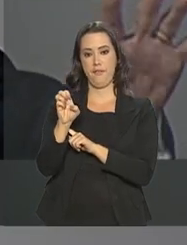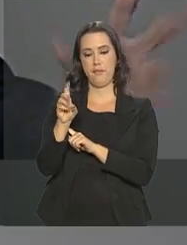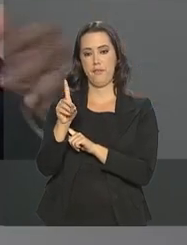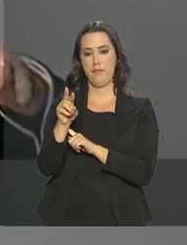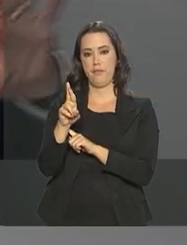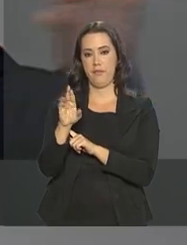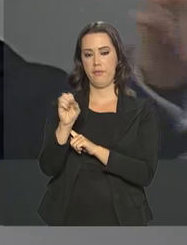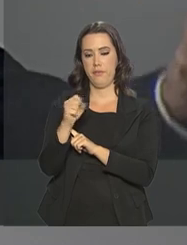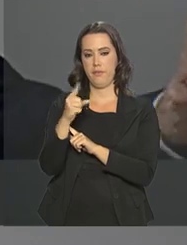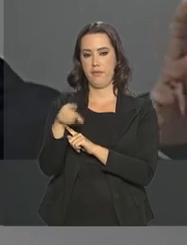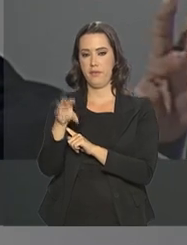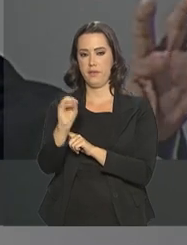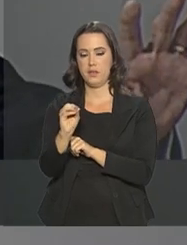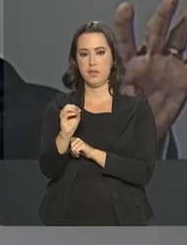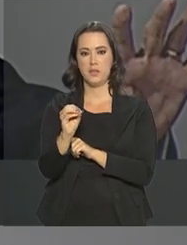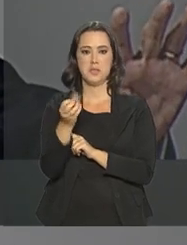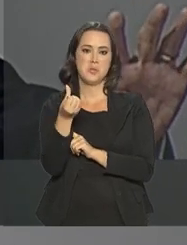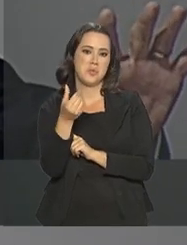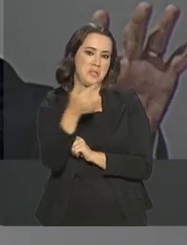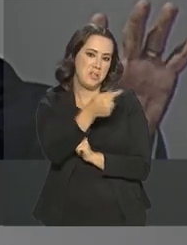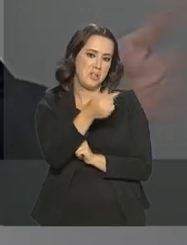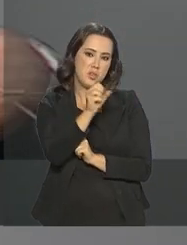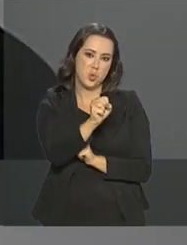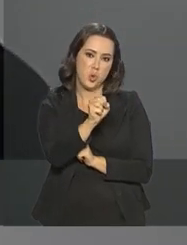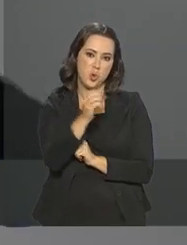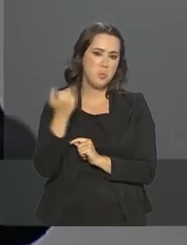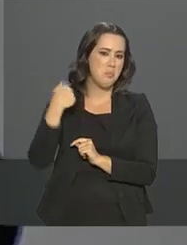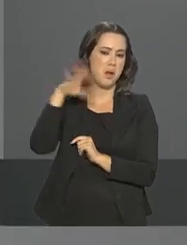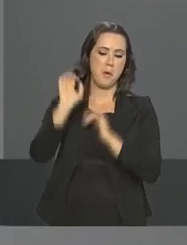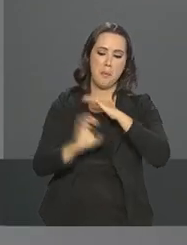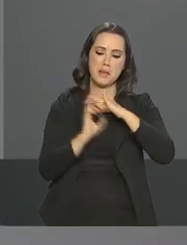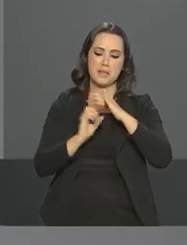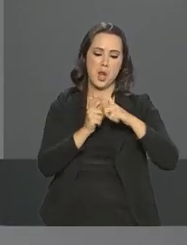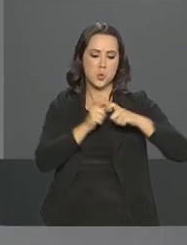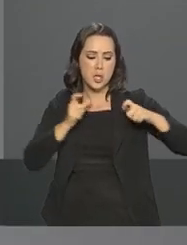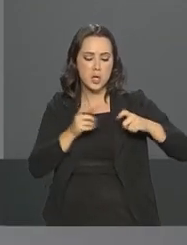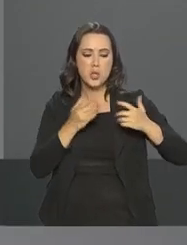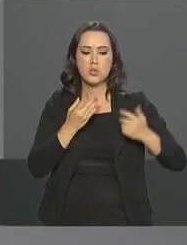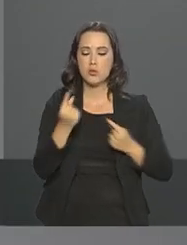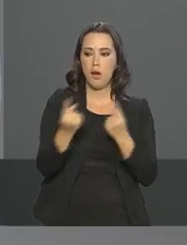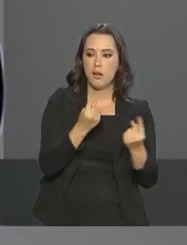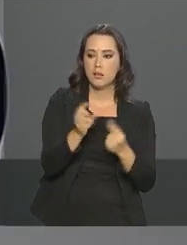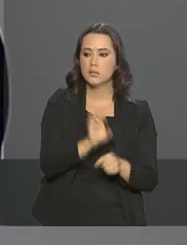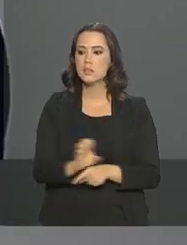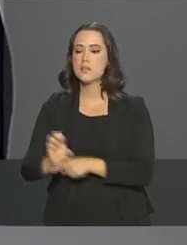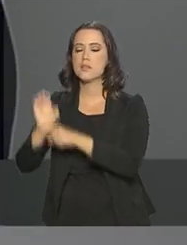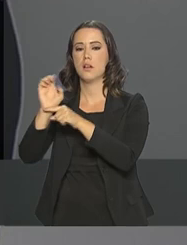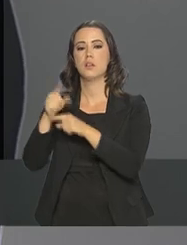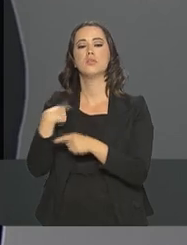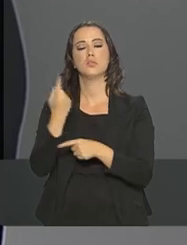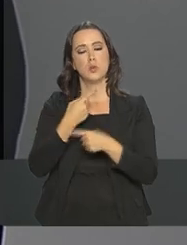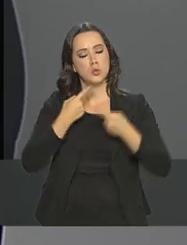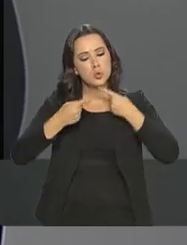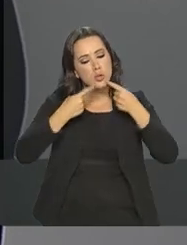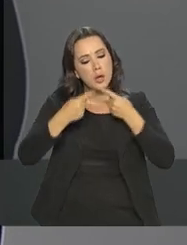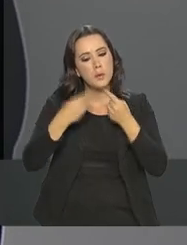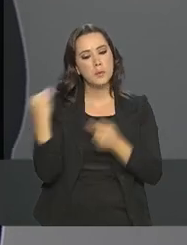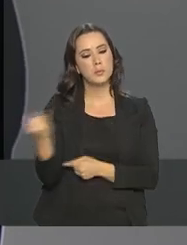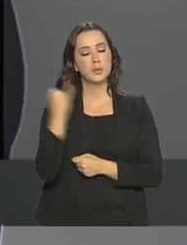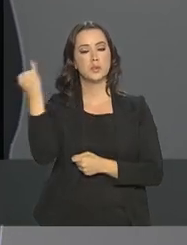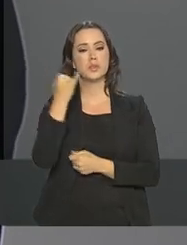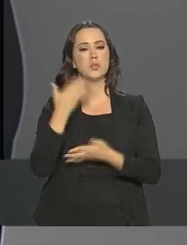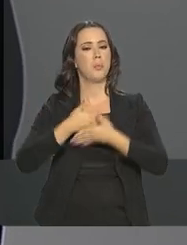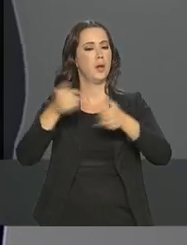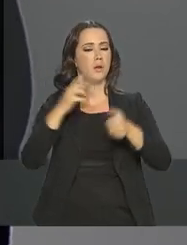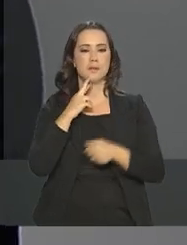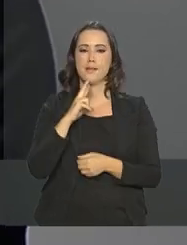maiores empresários do estado e lá nós tínhamos um diálogo muito produtivo que deu os melhores